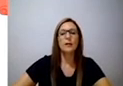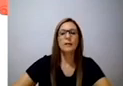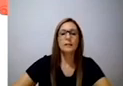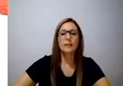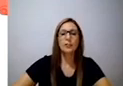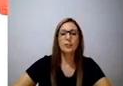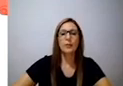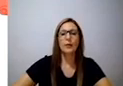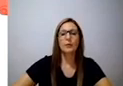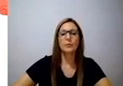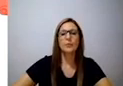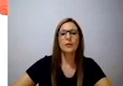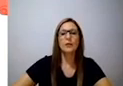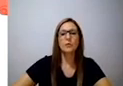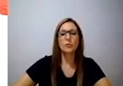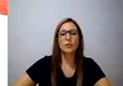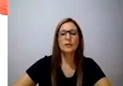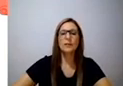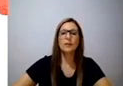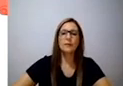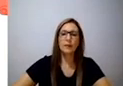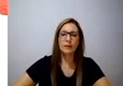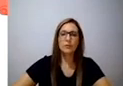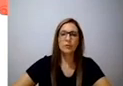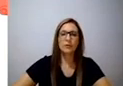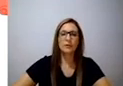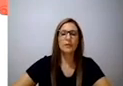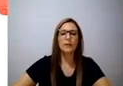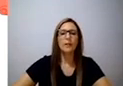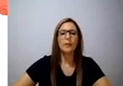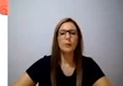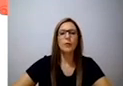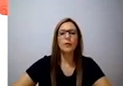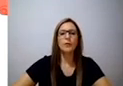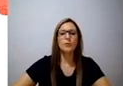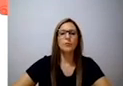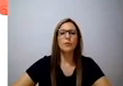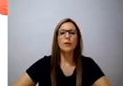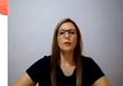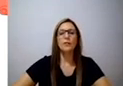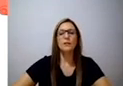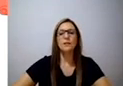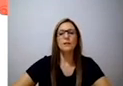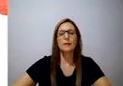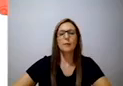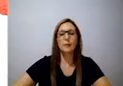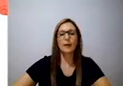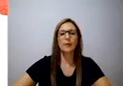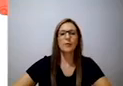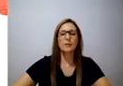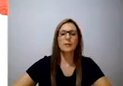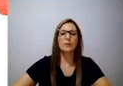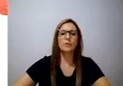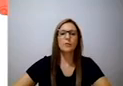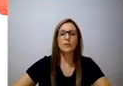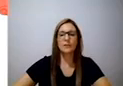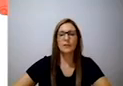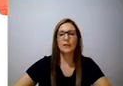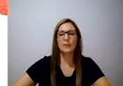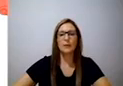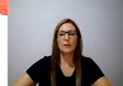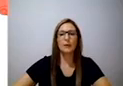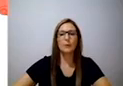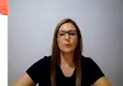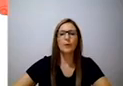pensamentos, sentimentos, ações e interações, e por isso influencia também a nossa saúde